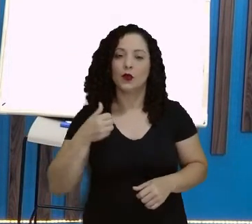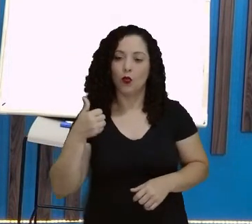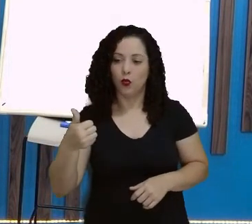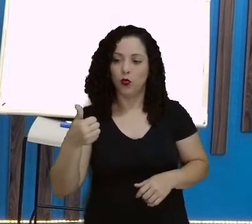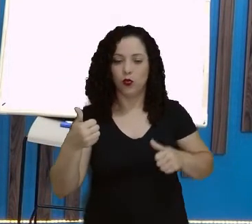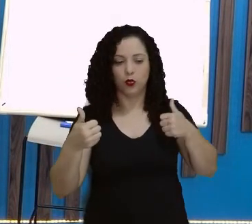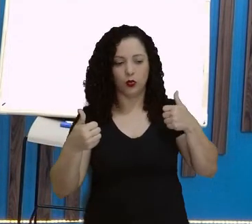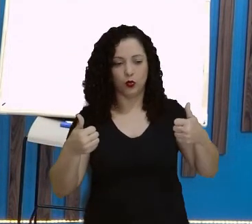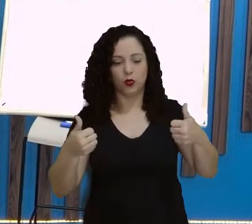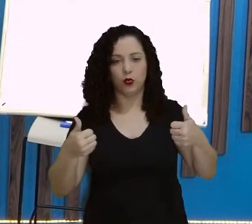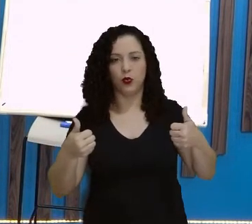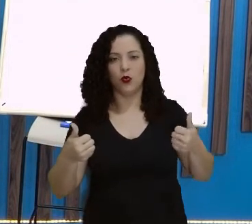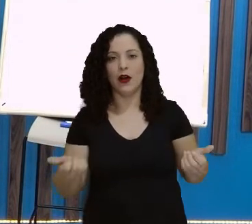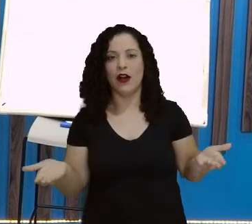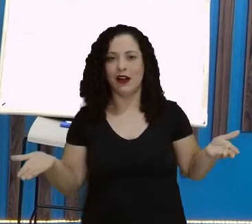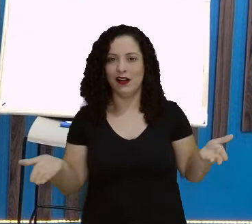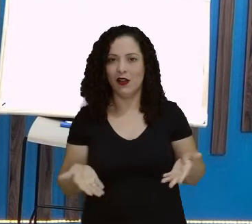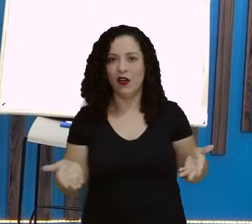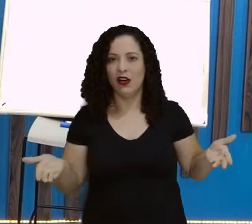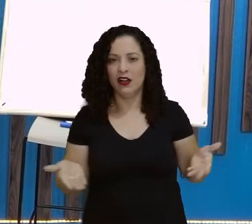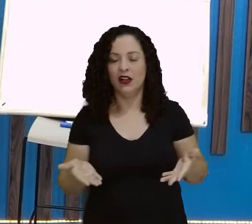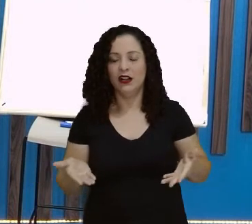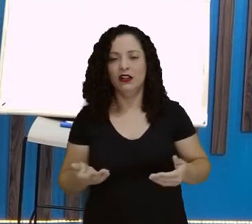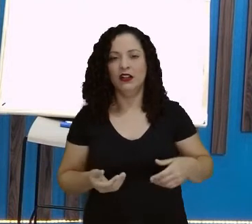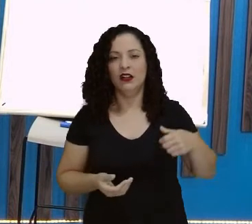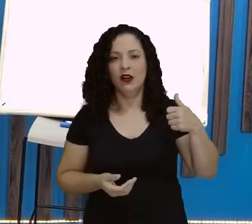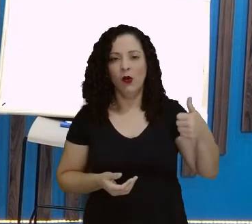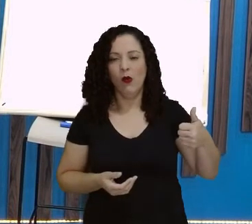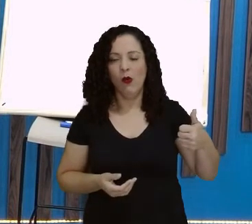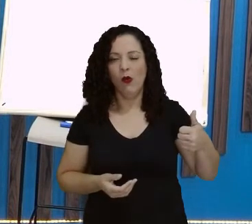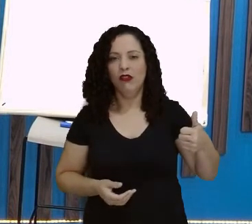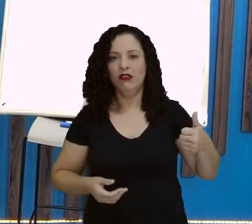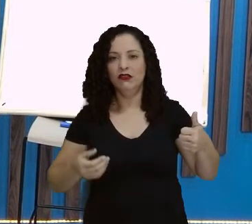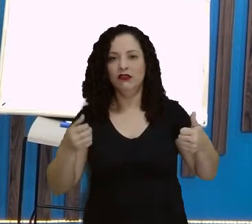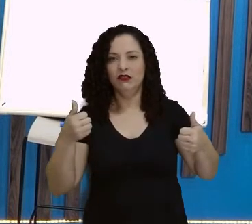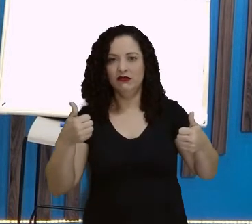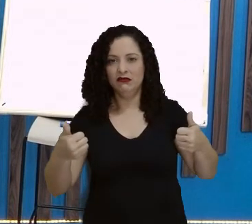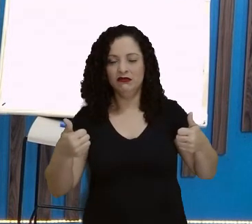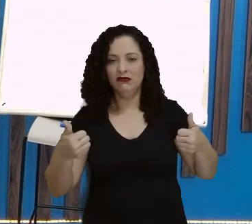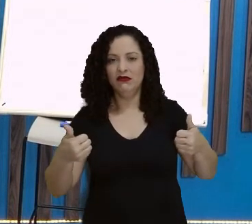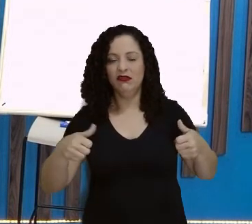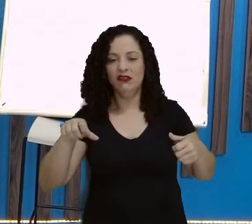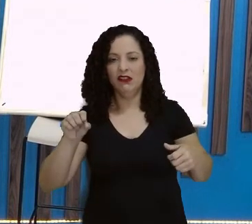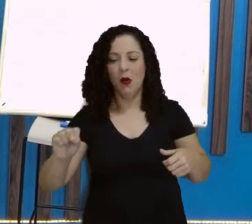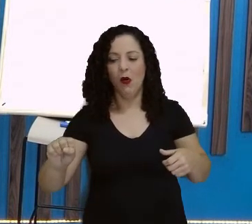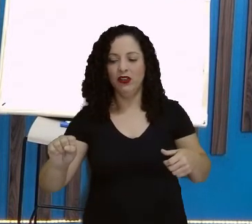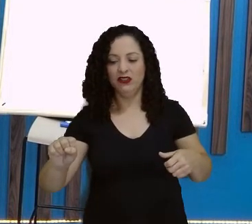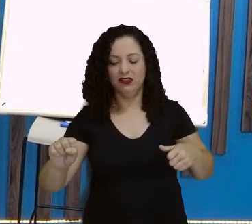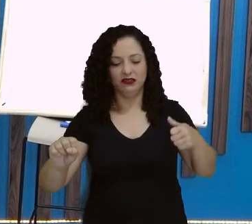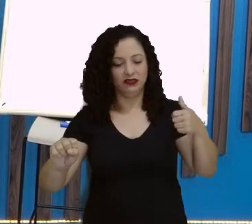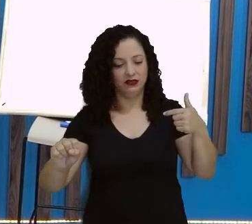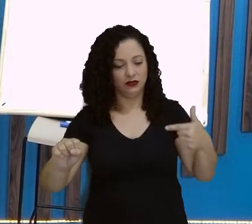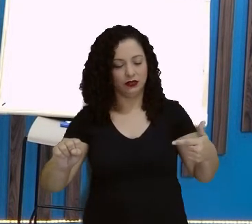gente vai olhar a dezena, a gente vê ali que o 8, né, já é maior do que o 2.